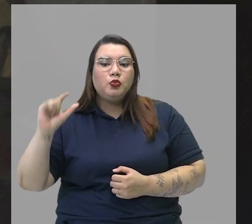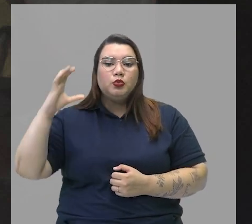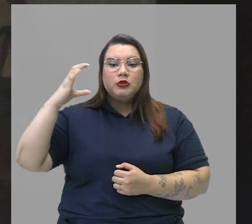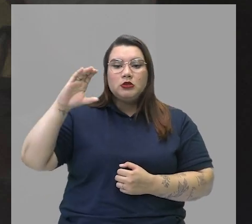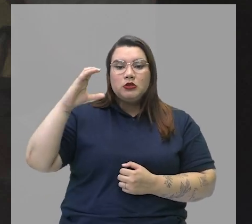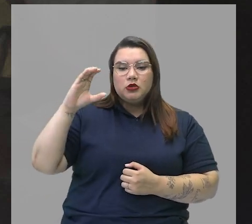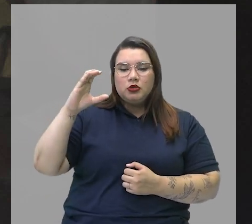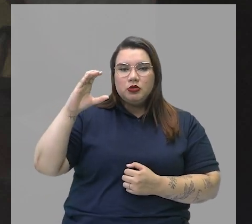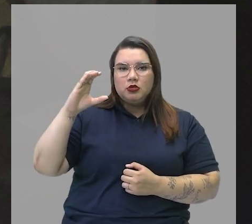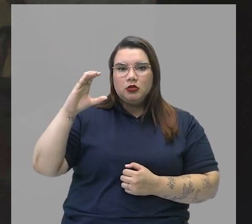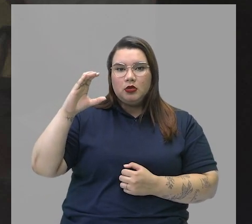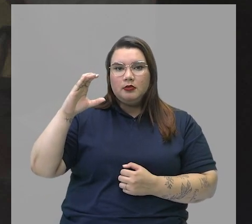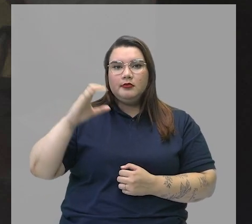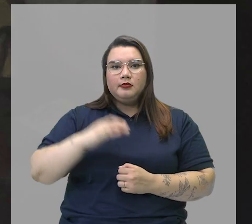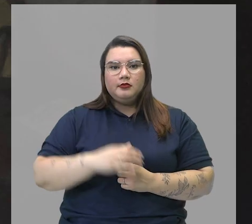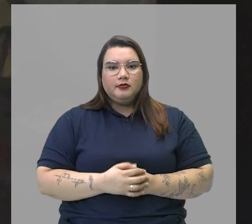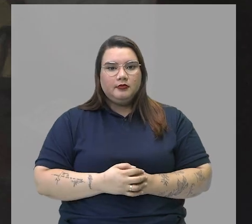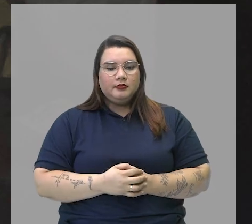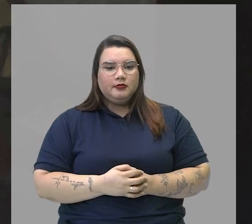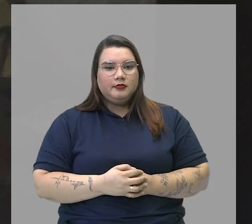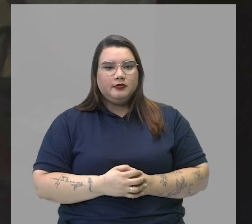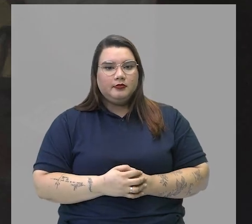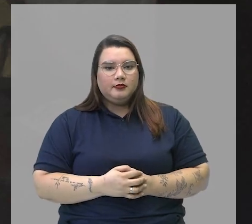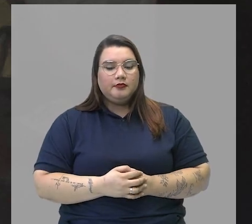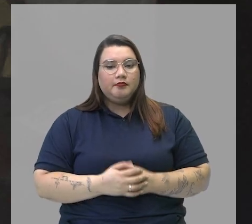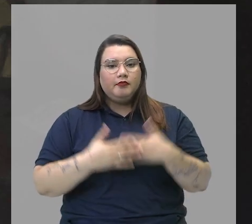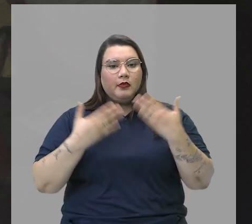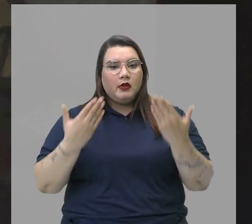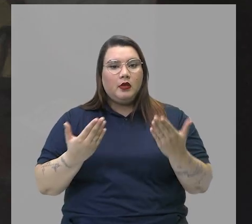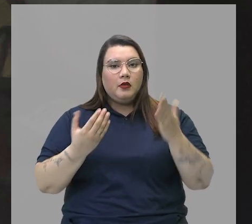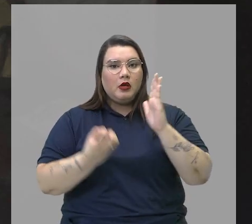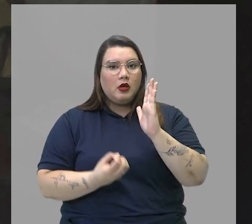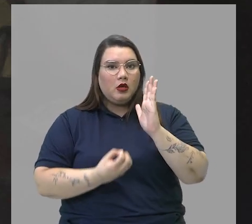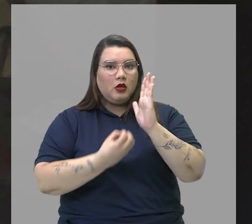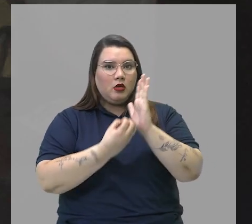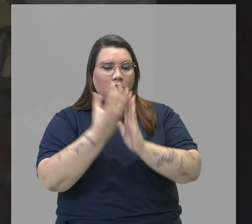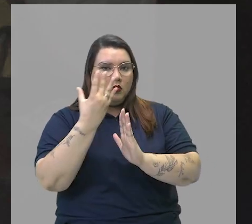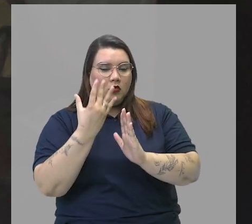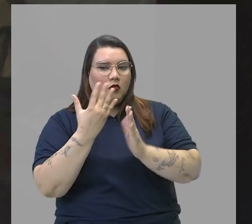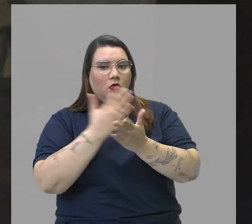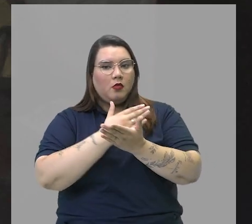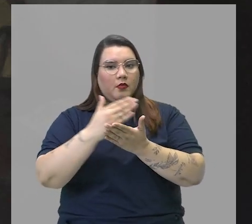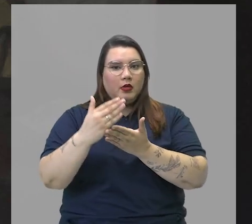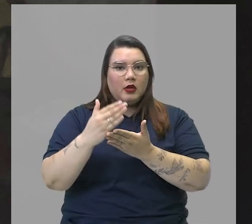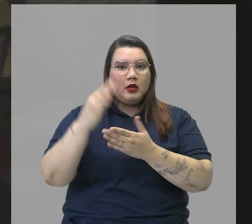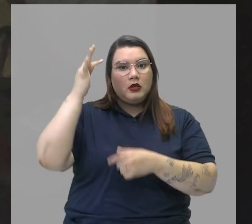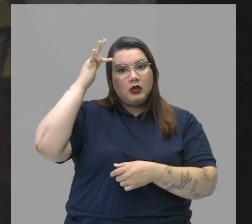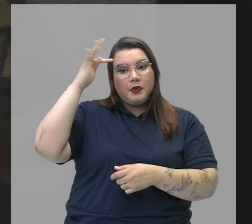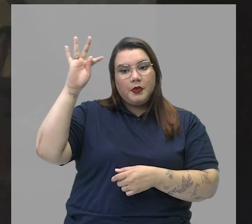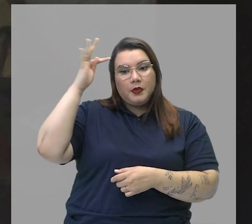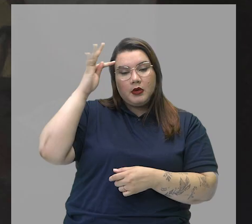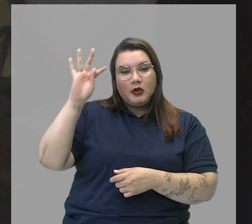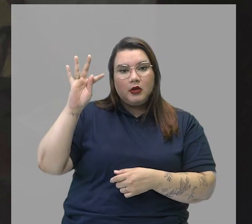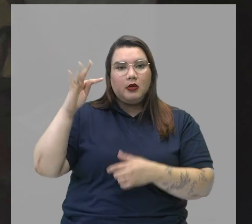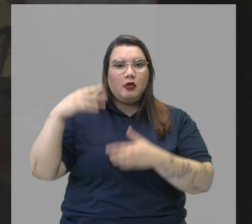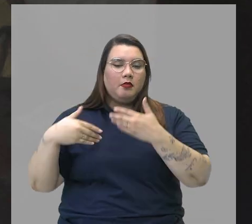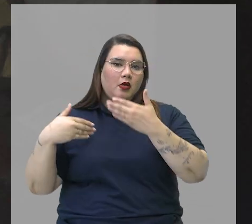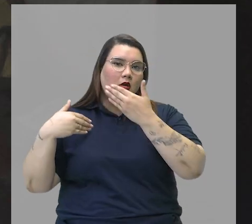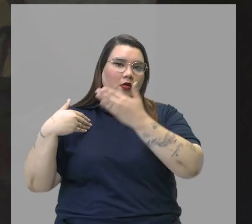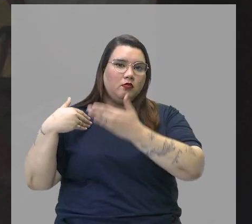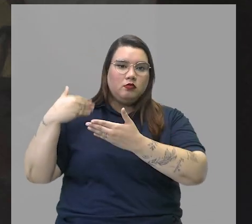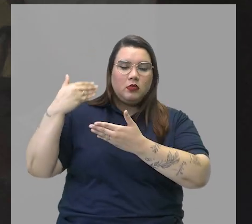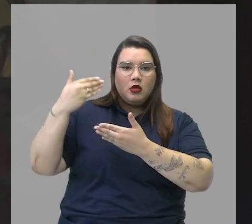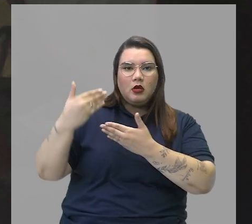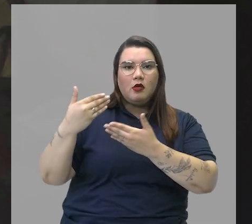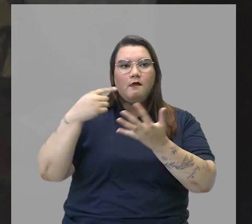cientista. Vocês começaram a perceber, ó, a gente veio com o nascimento lá, iniciando a teoria, aí